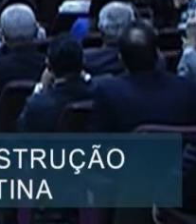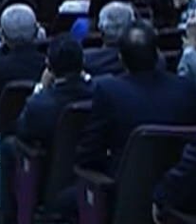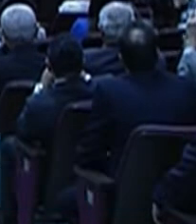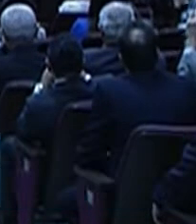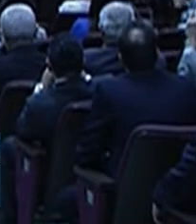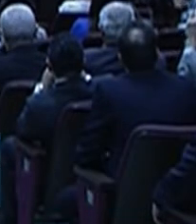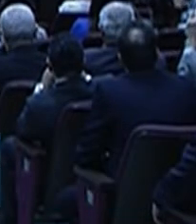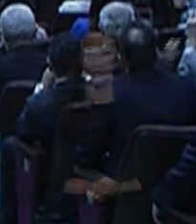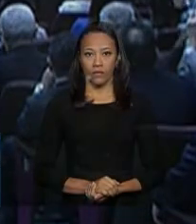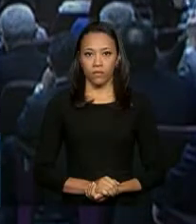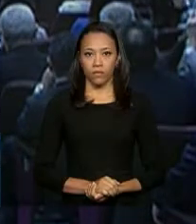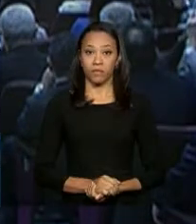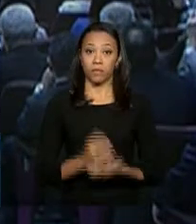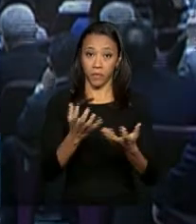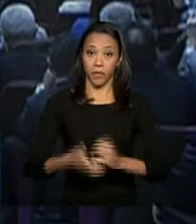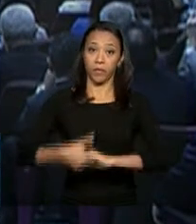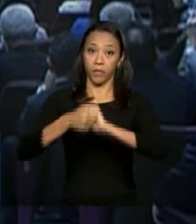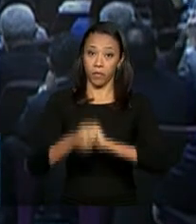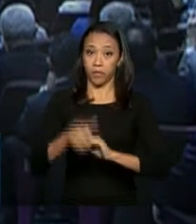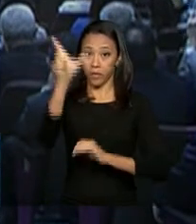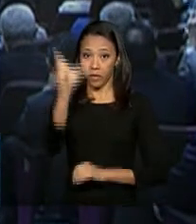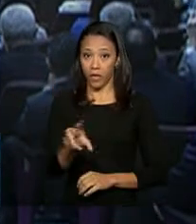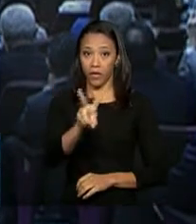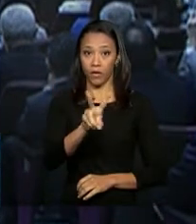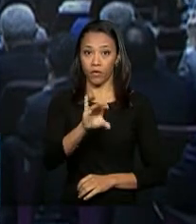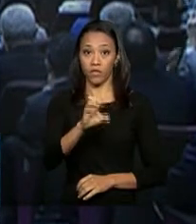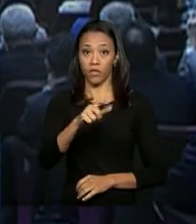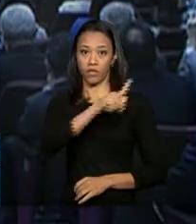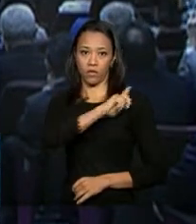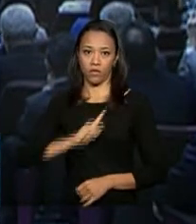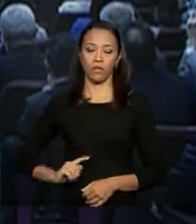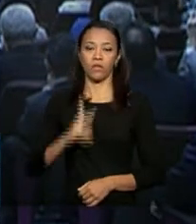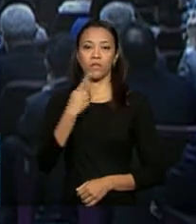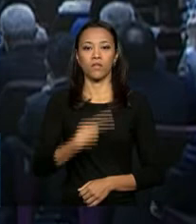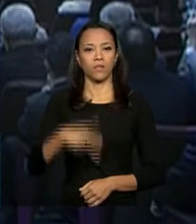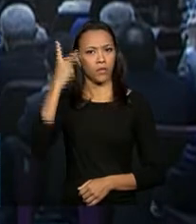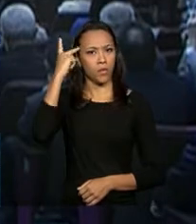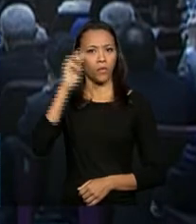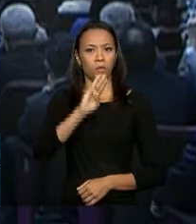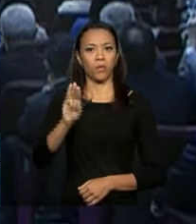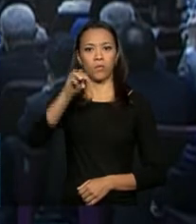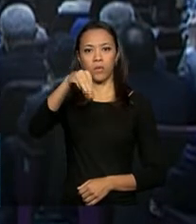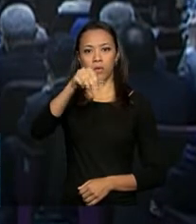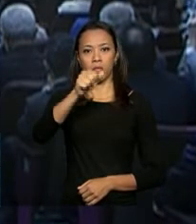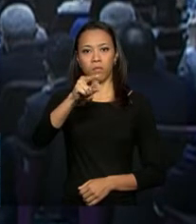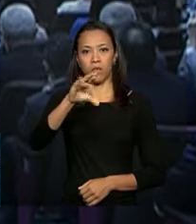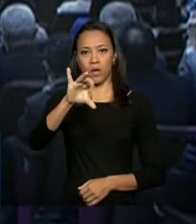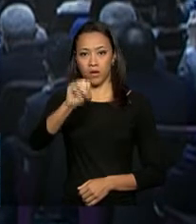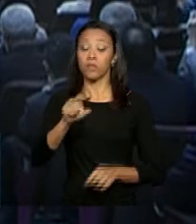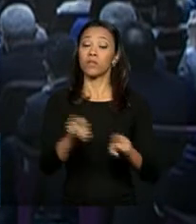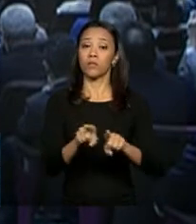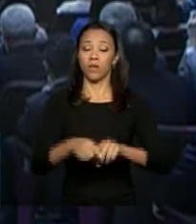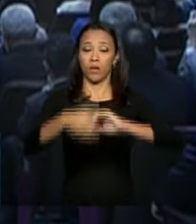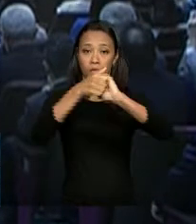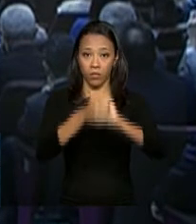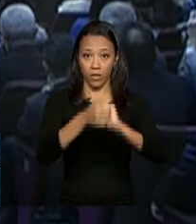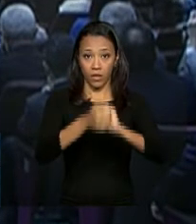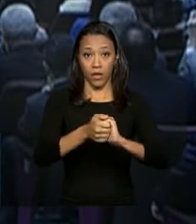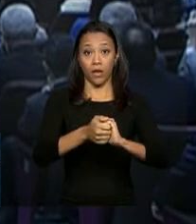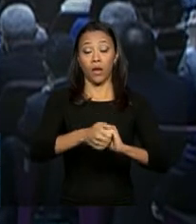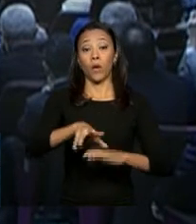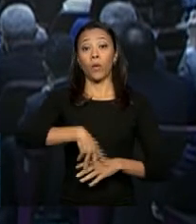Queria cumprimentar o vice-governador de São Paulo, Márcio França, cumprimentar o prefeito de São